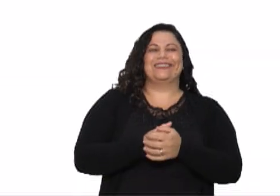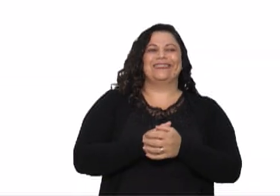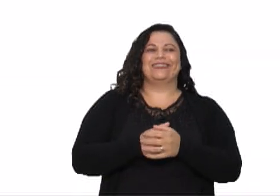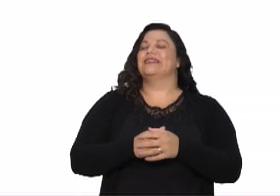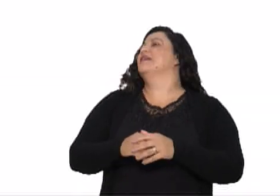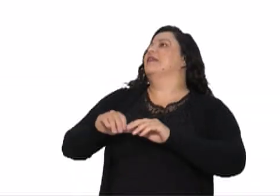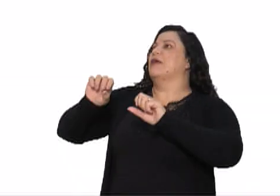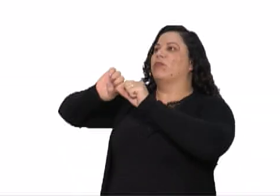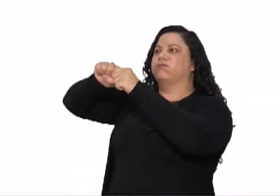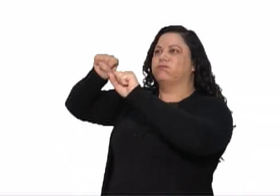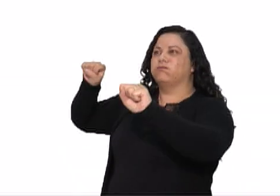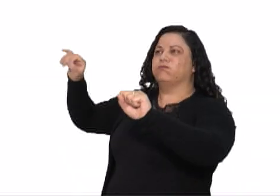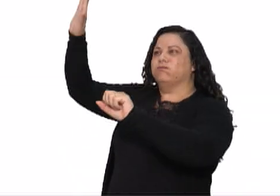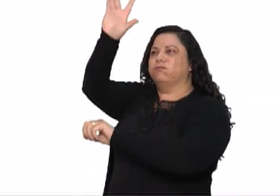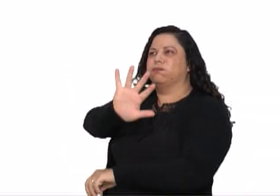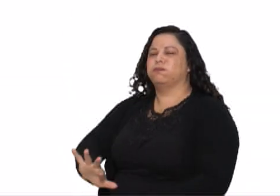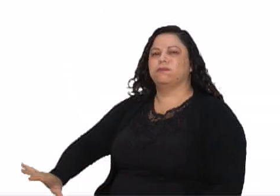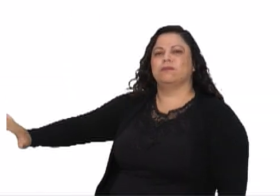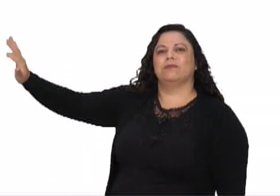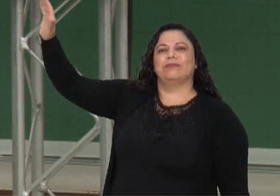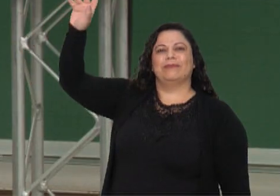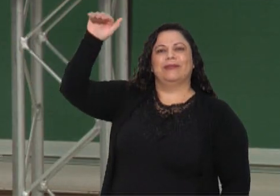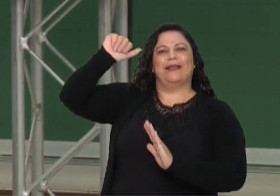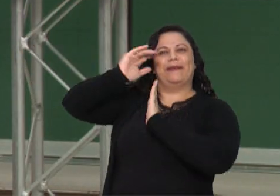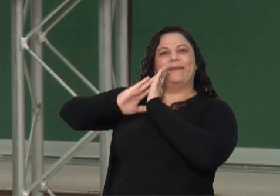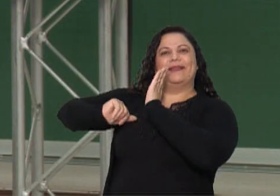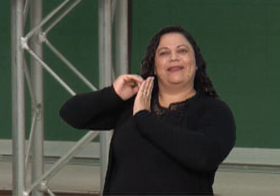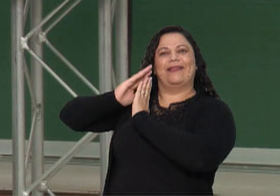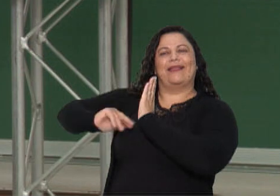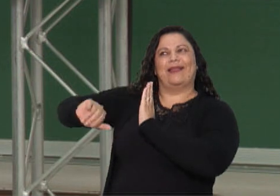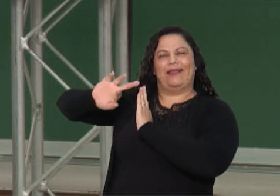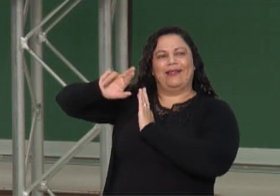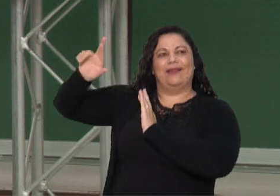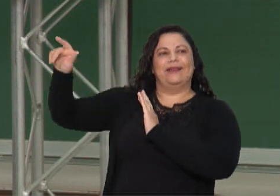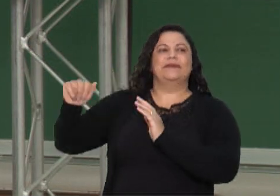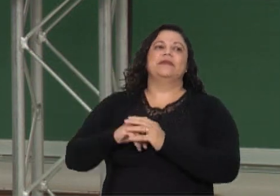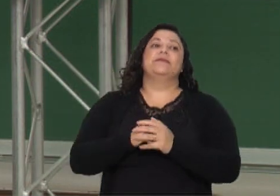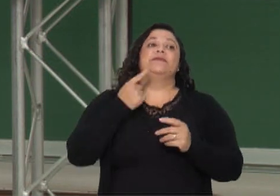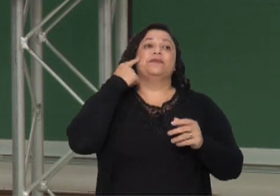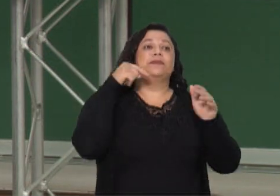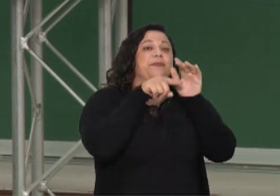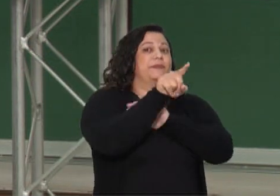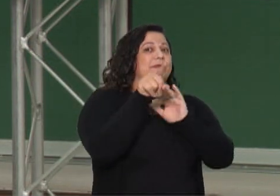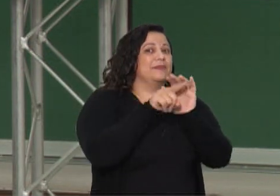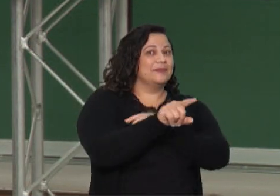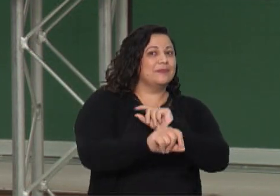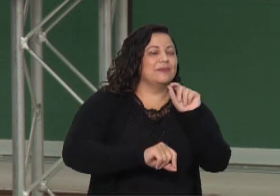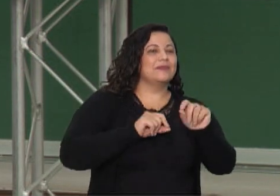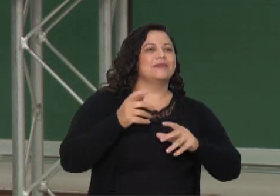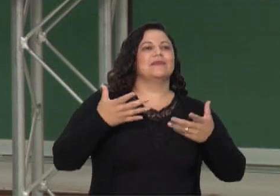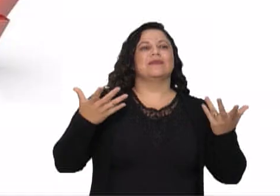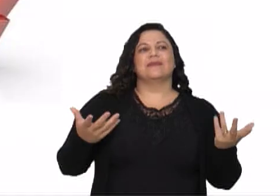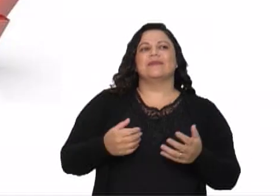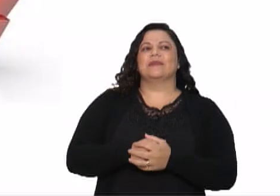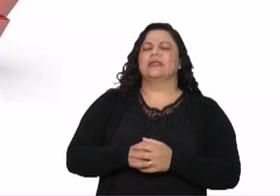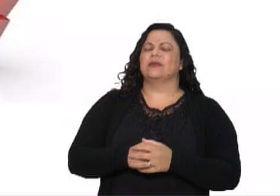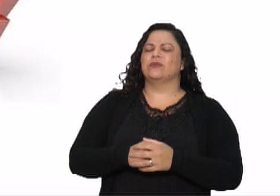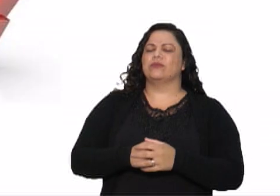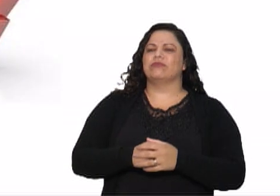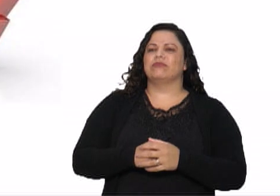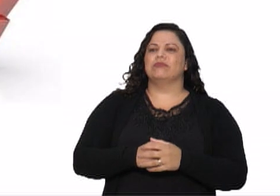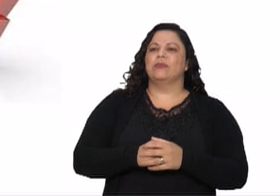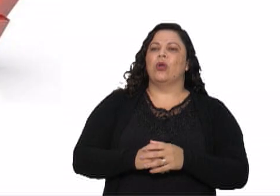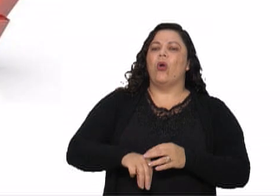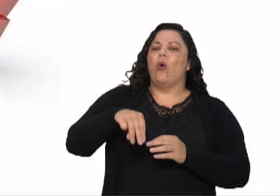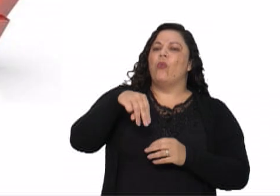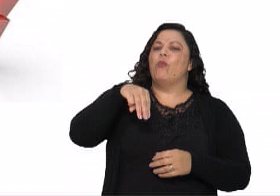Painéis grandes, ok? Vamos em frente então, olha só. Mais um quiz aqui. O muralismo